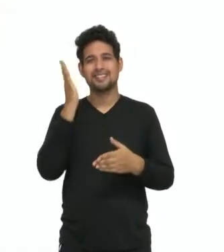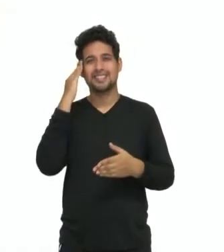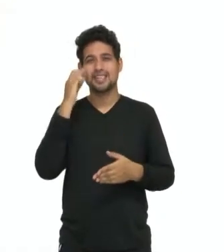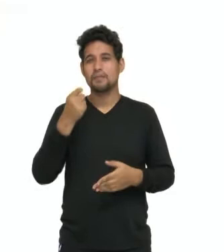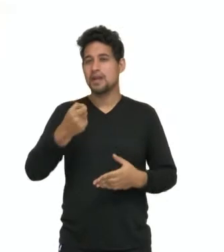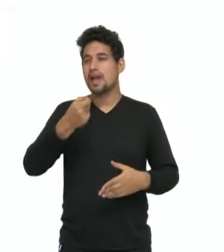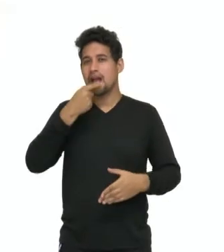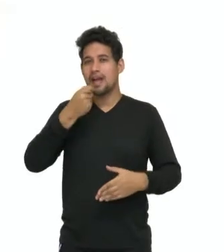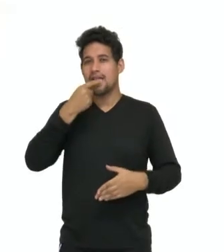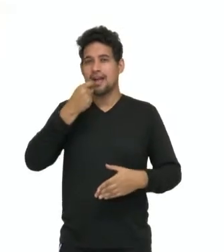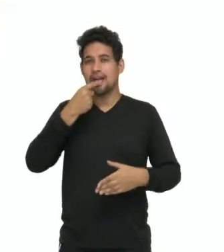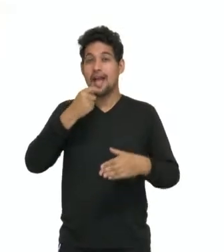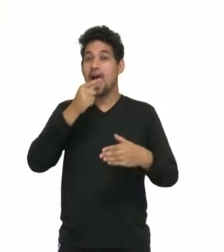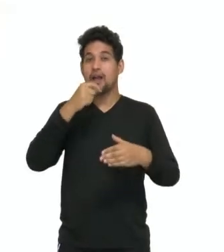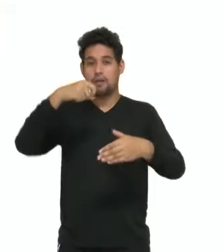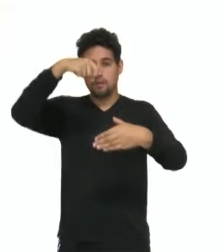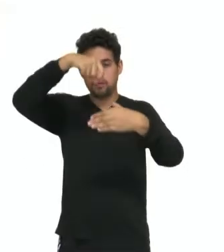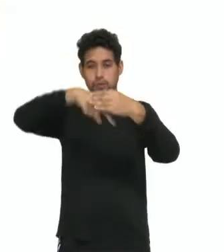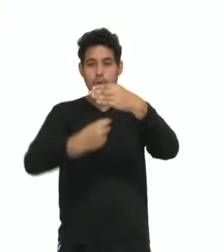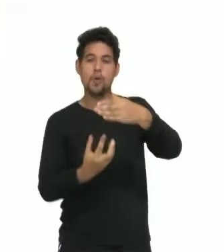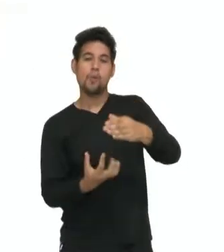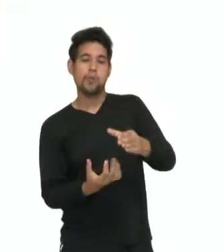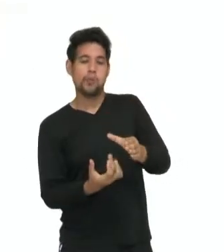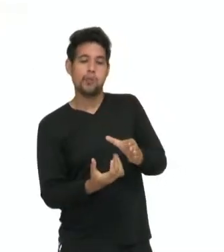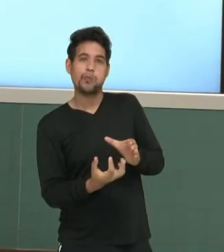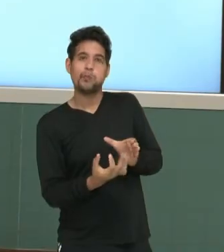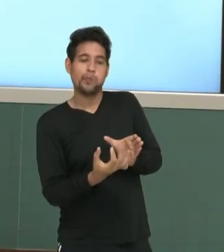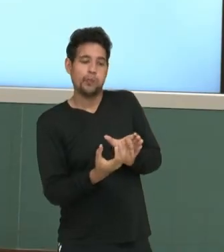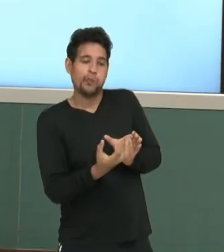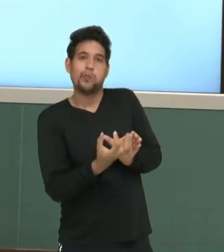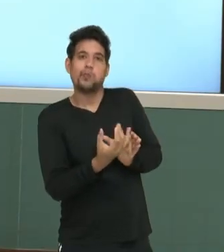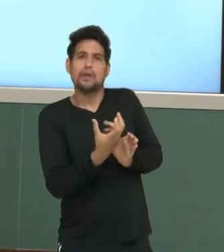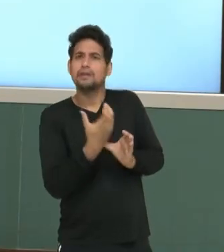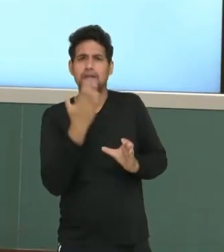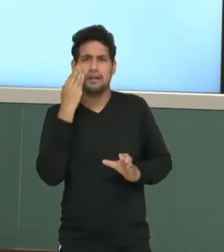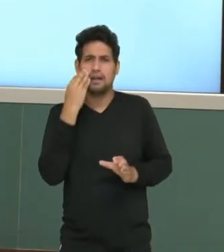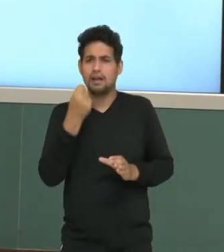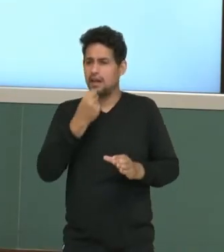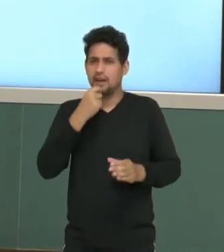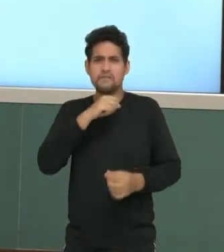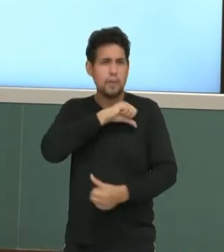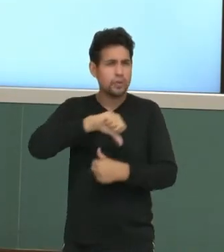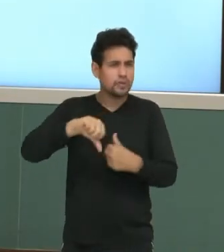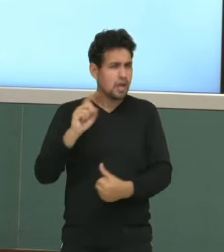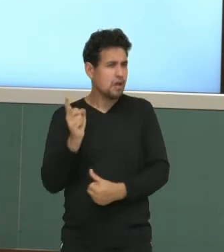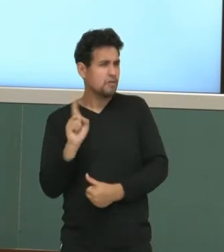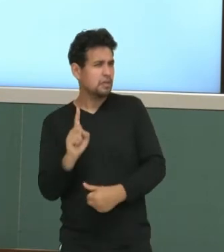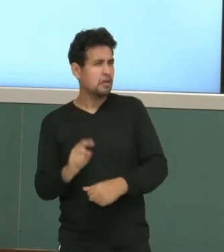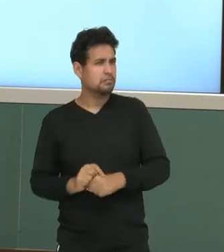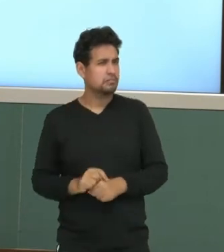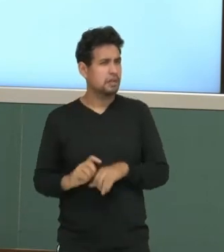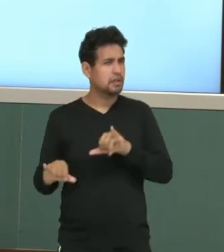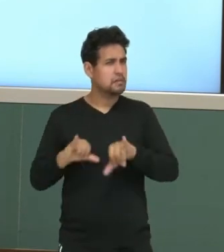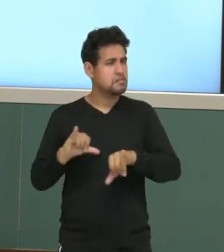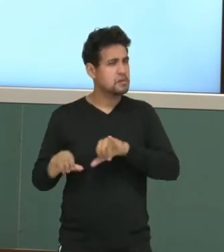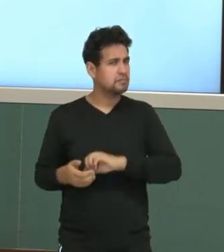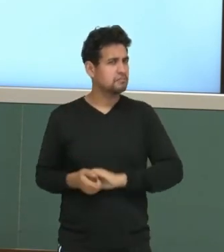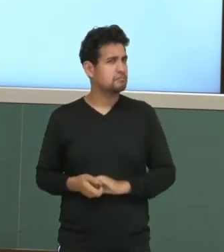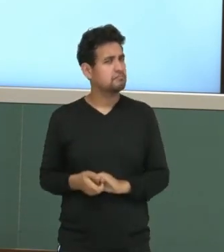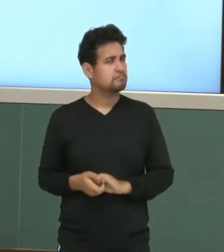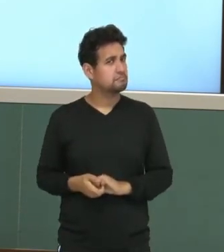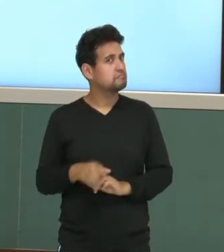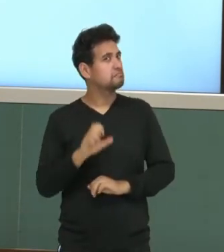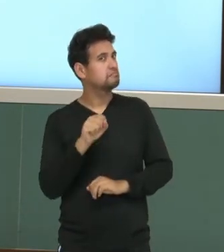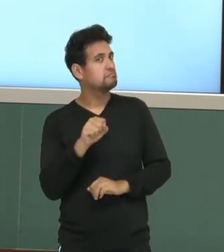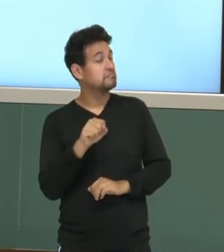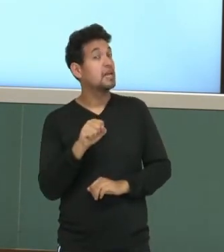é colocado num copo com água. Será que esse comprimido ele vai mudar ou não a sua composição química? Se